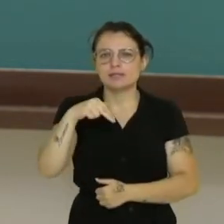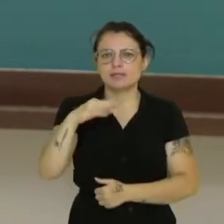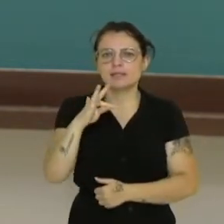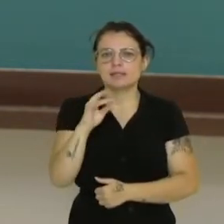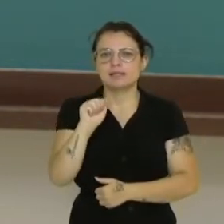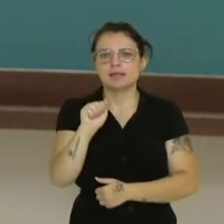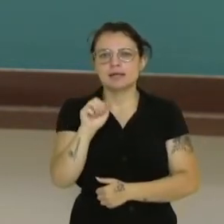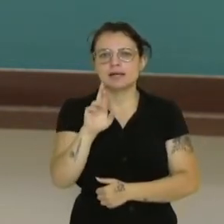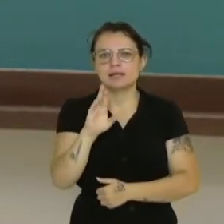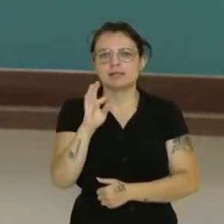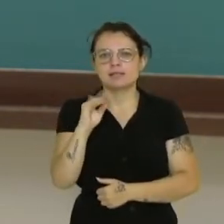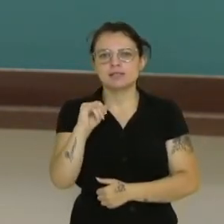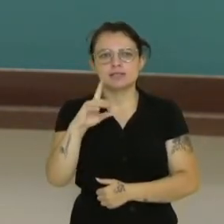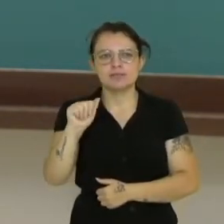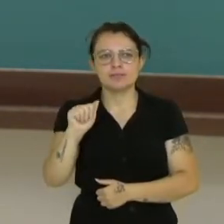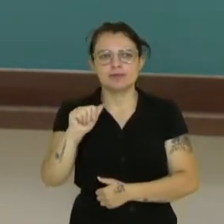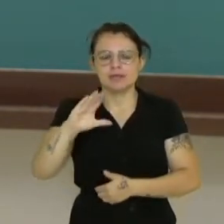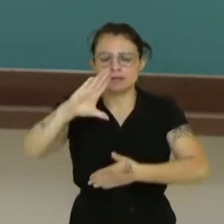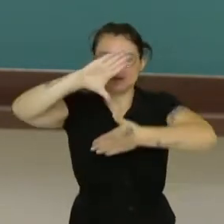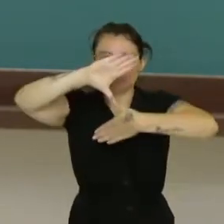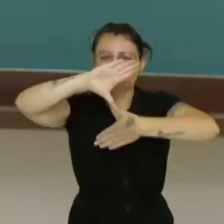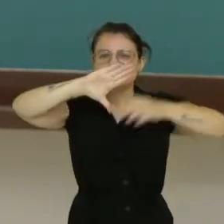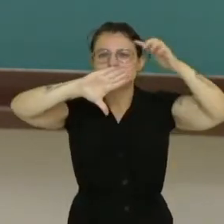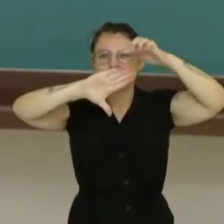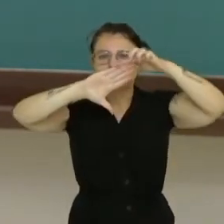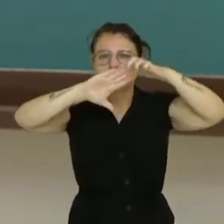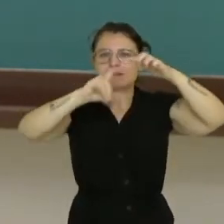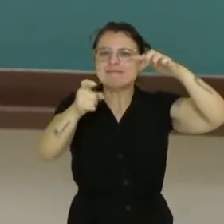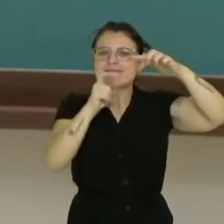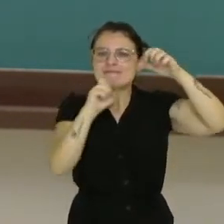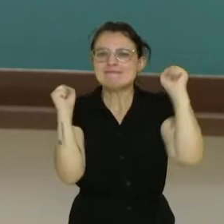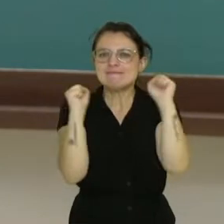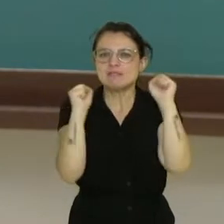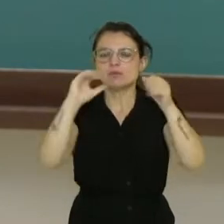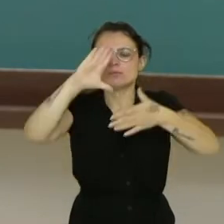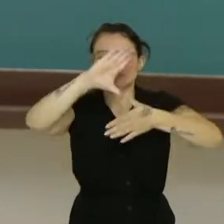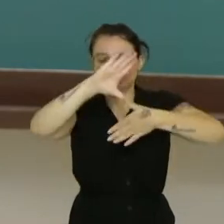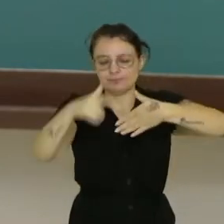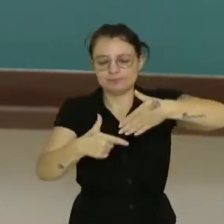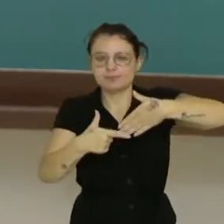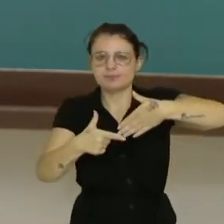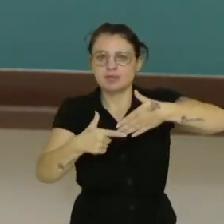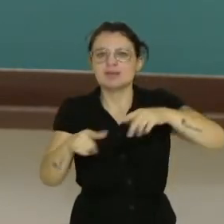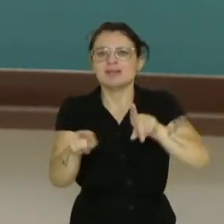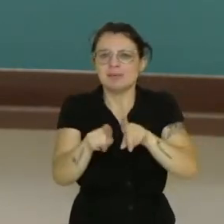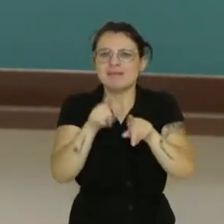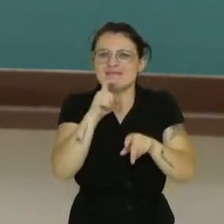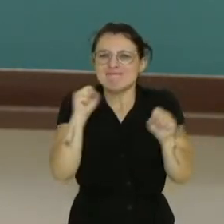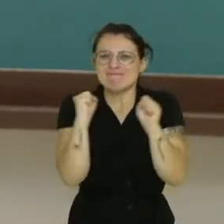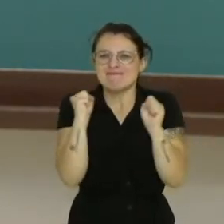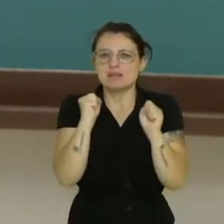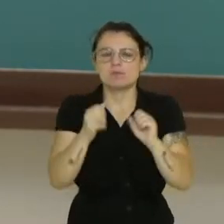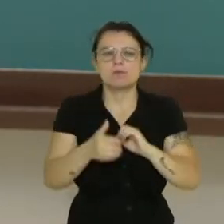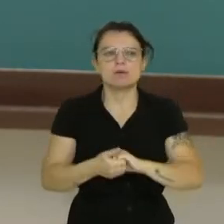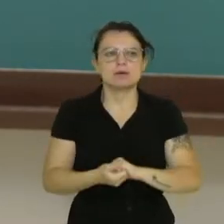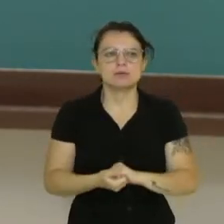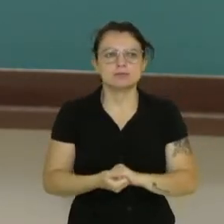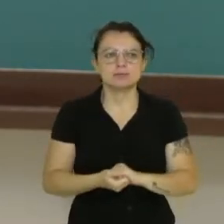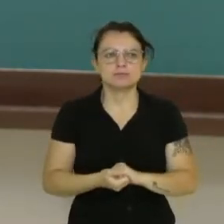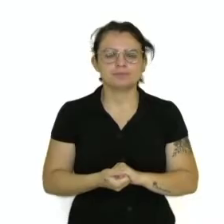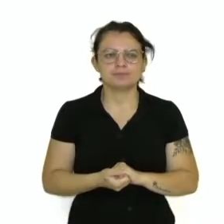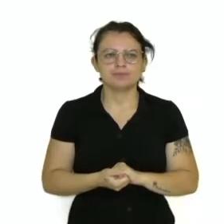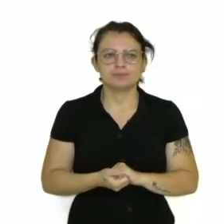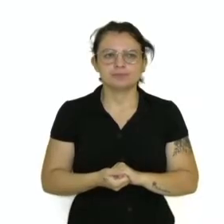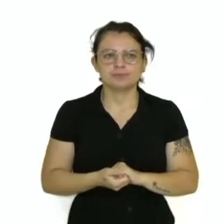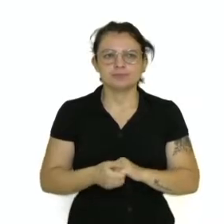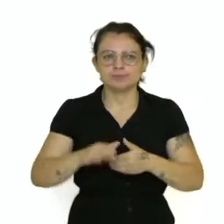áreas congeladas no extremo norte e no extremo sul do nosso continente. A